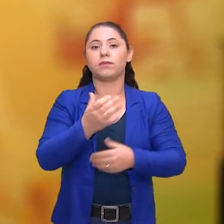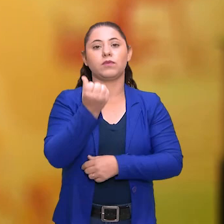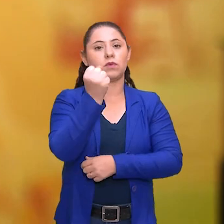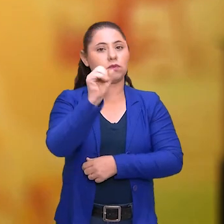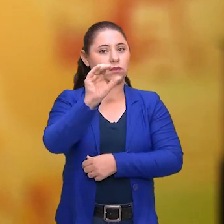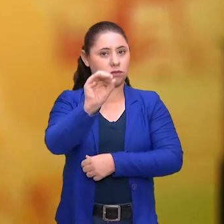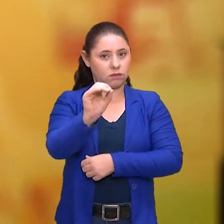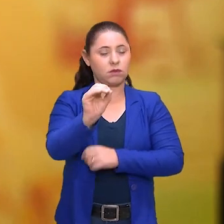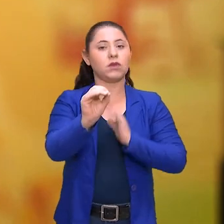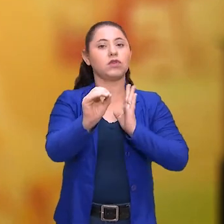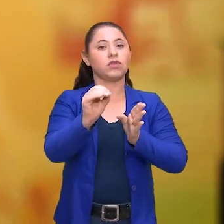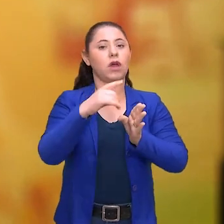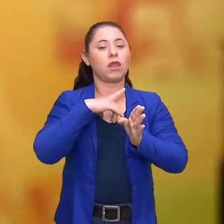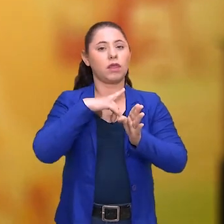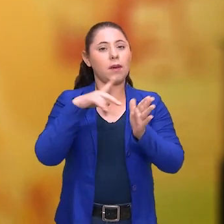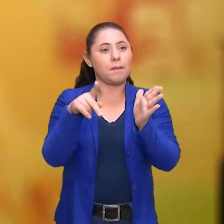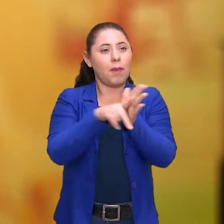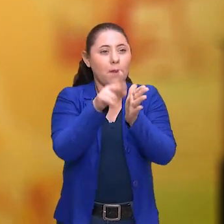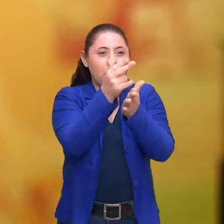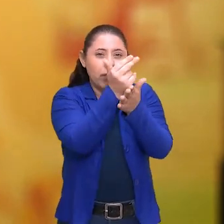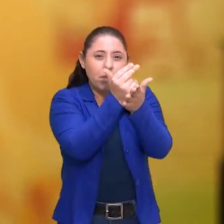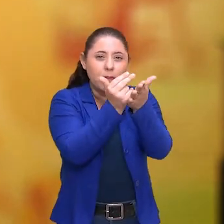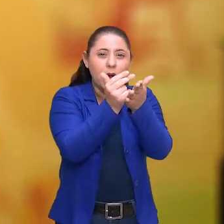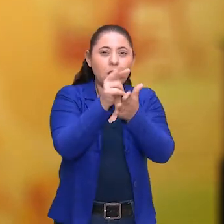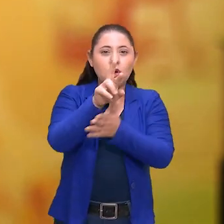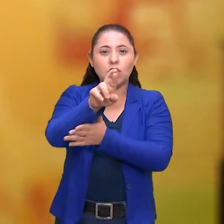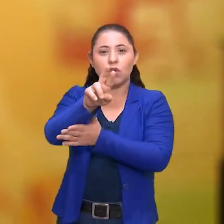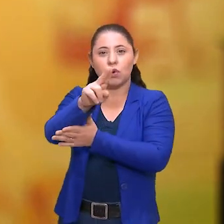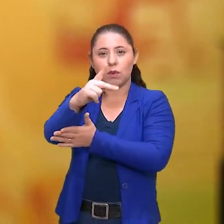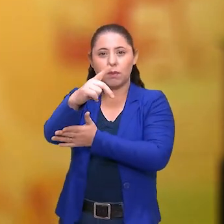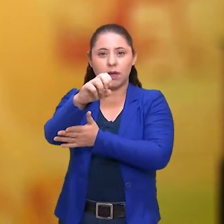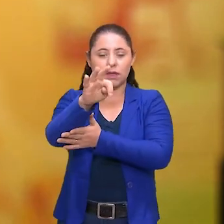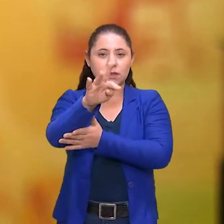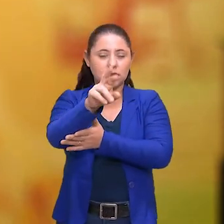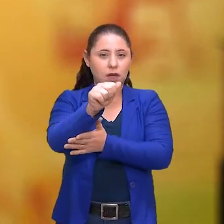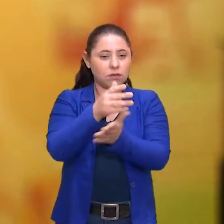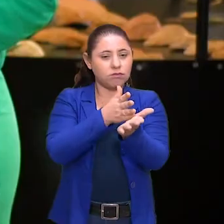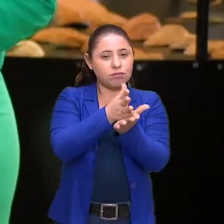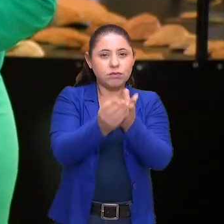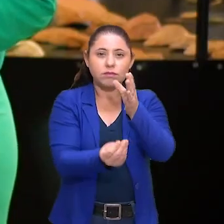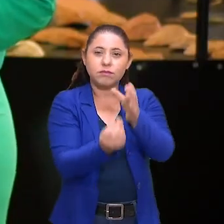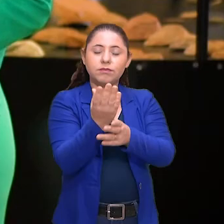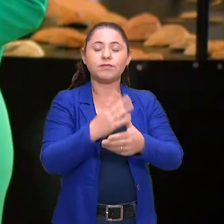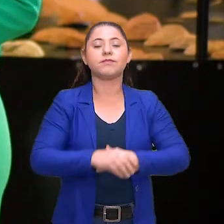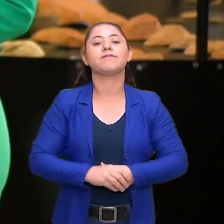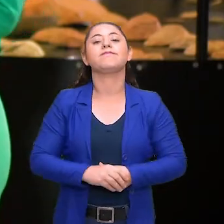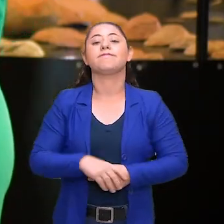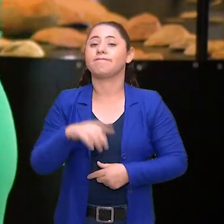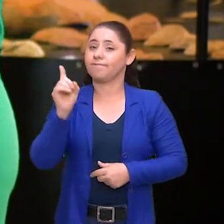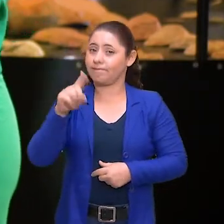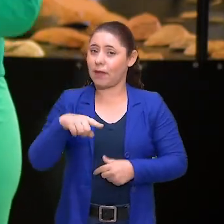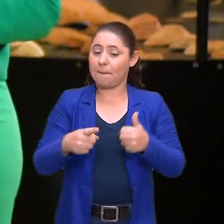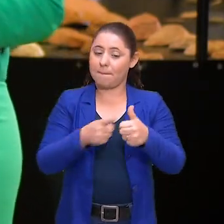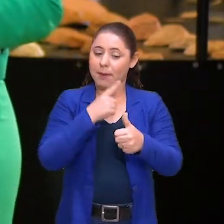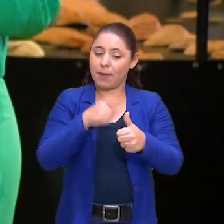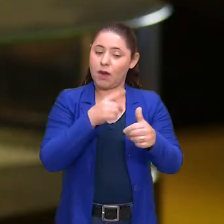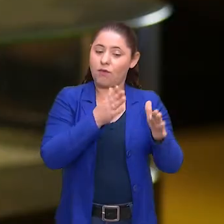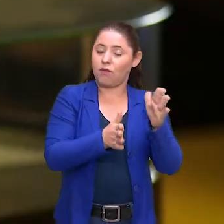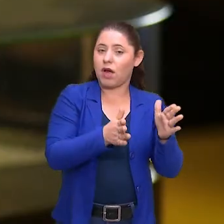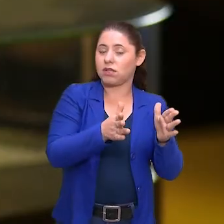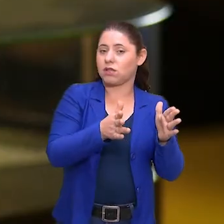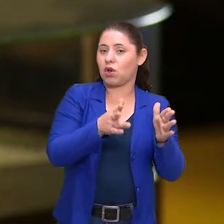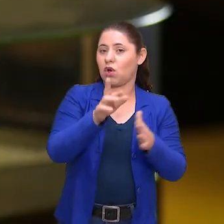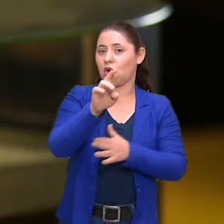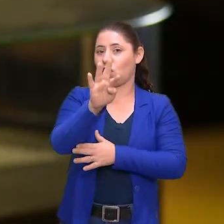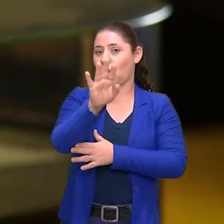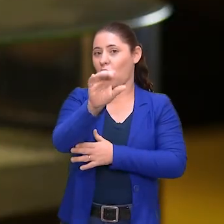já catalogados. 80 deles possuem arte rupestre. E aí, cria-se uma rota. Isso mesmo, Kleber. Na